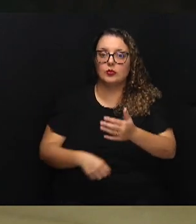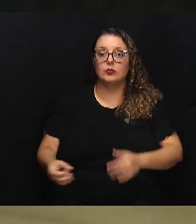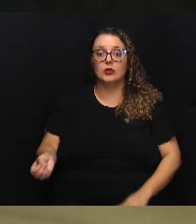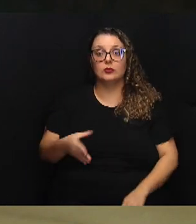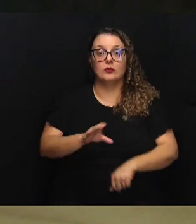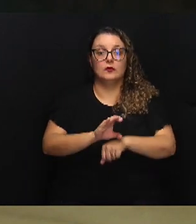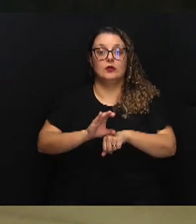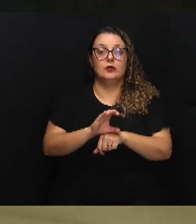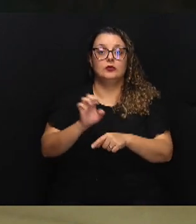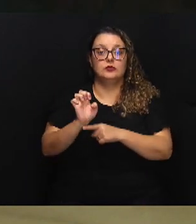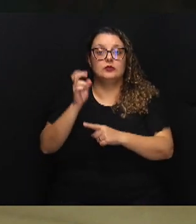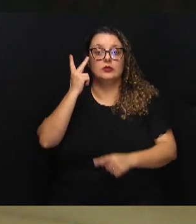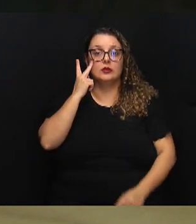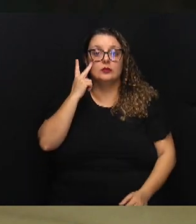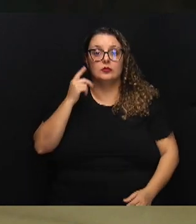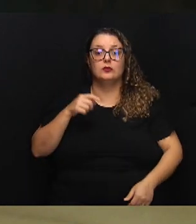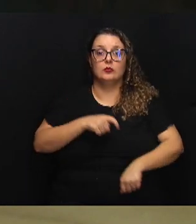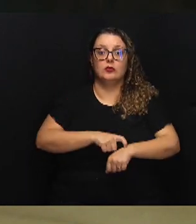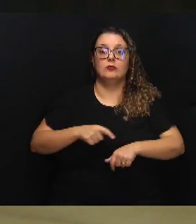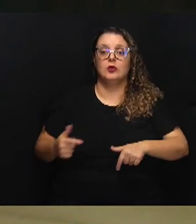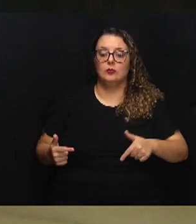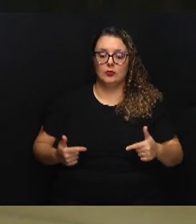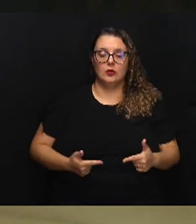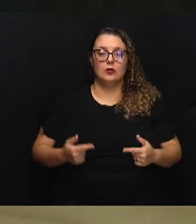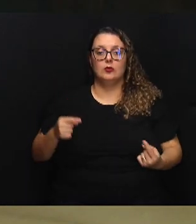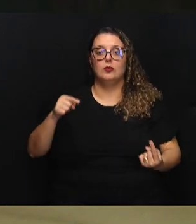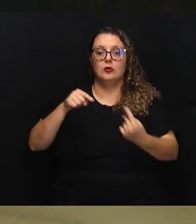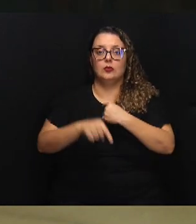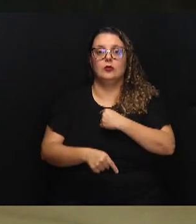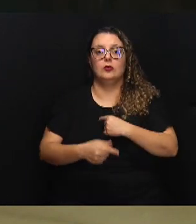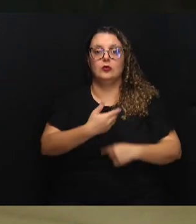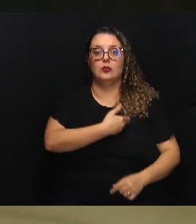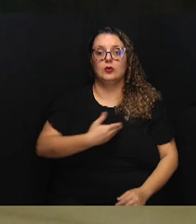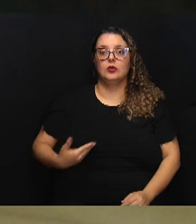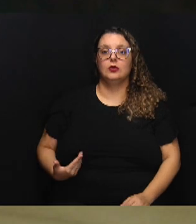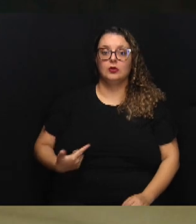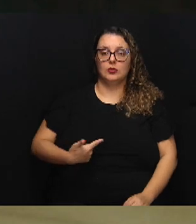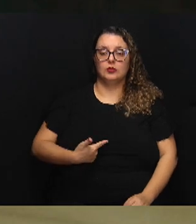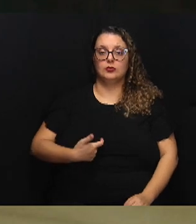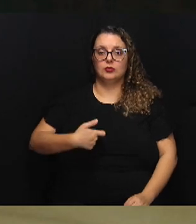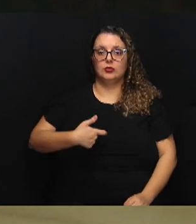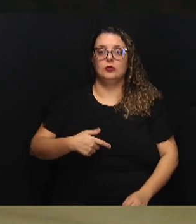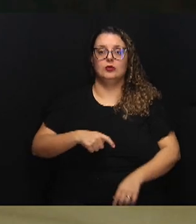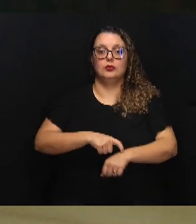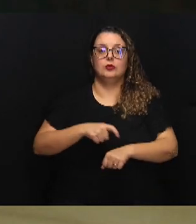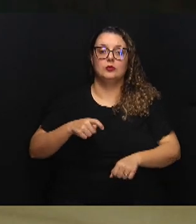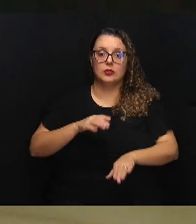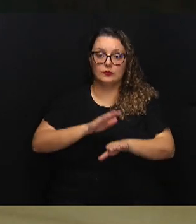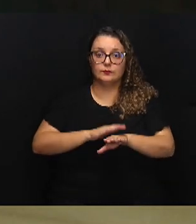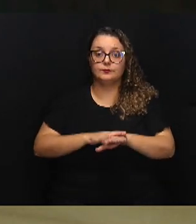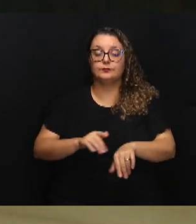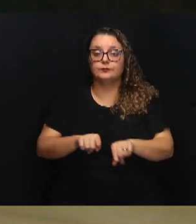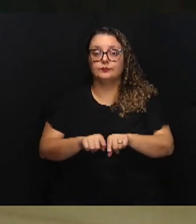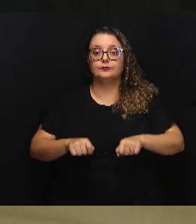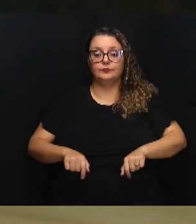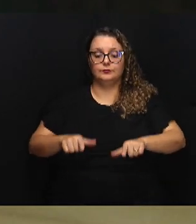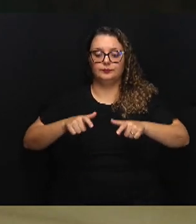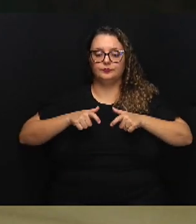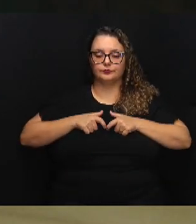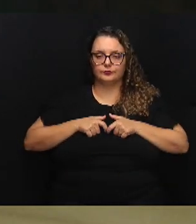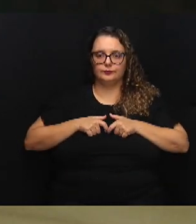Constituição durante o movimento armado contra o governo de Getúlio Vargas. Durante o ato também será entregue a